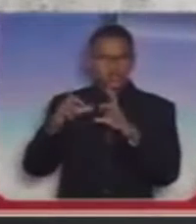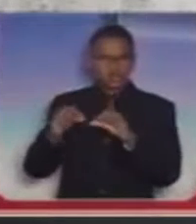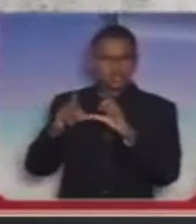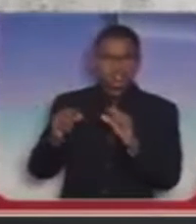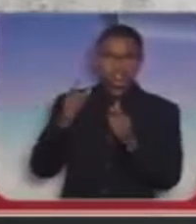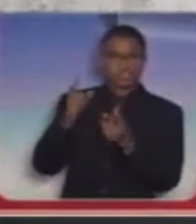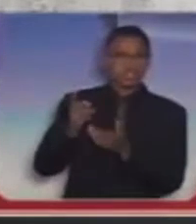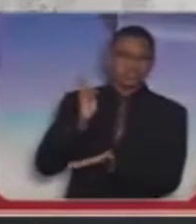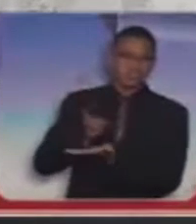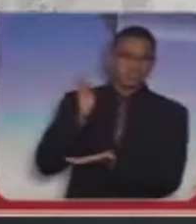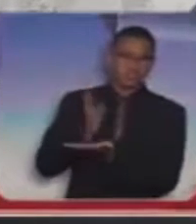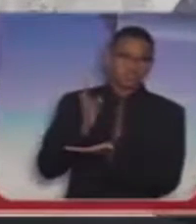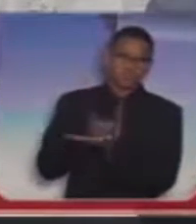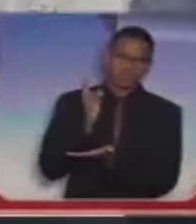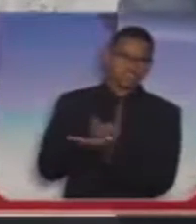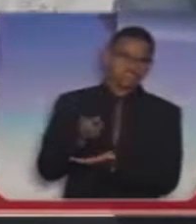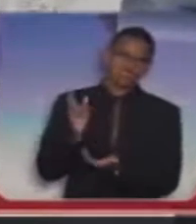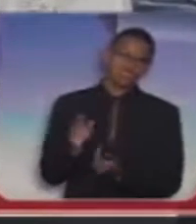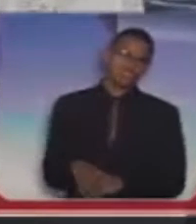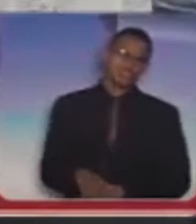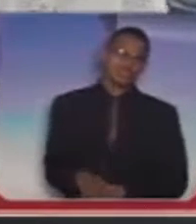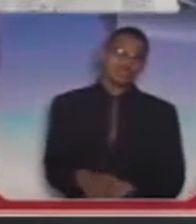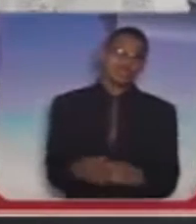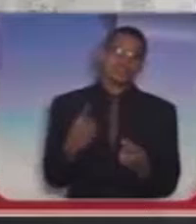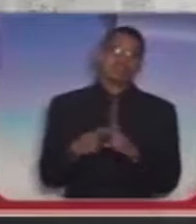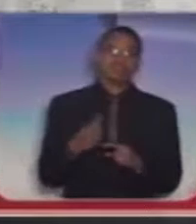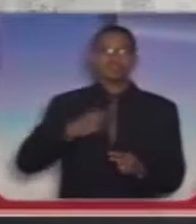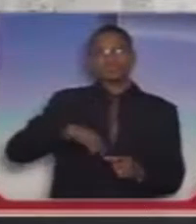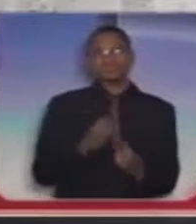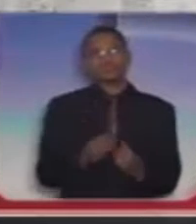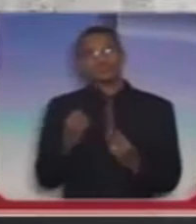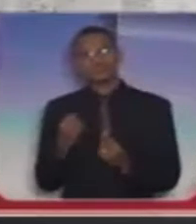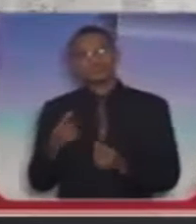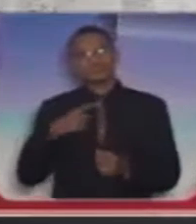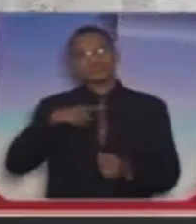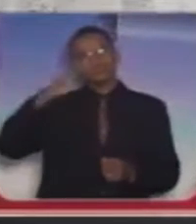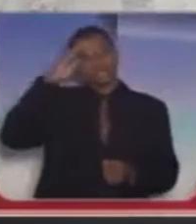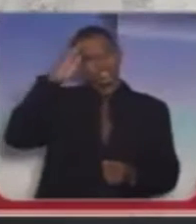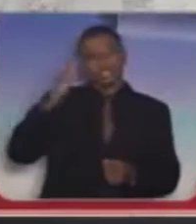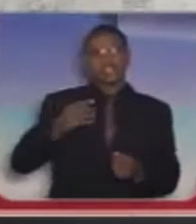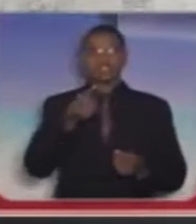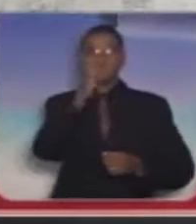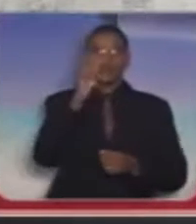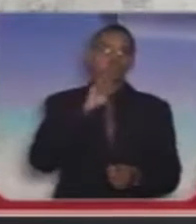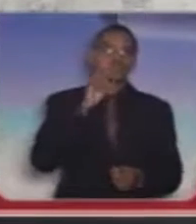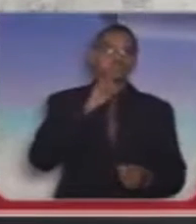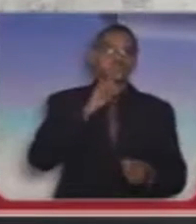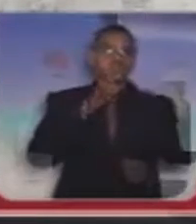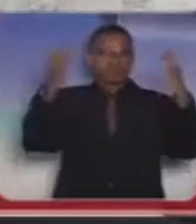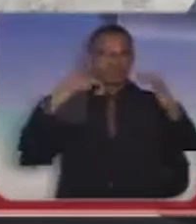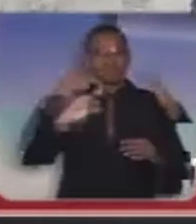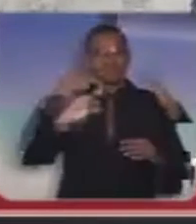vão continuar dilapidando o patrimônio nacional porque não é só entregar deixar o exército norte americano entra aqui destruir o